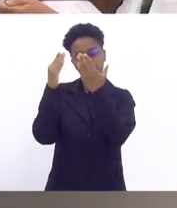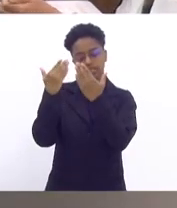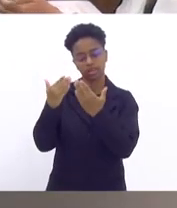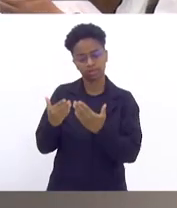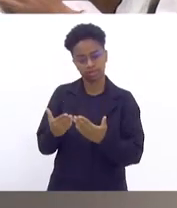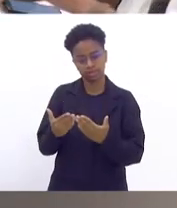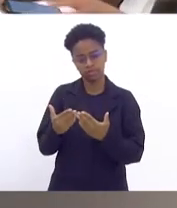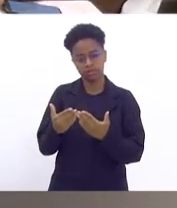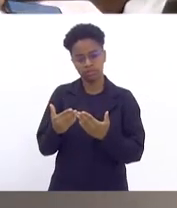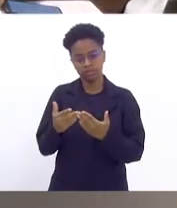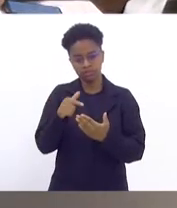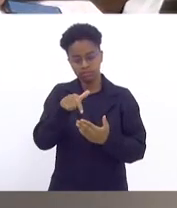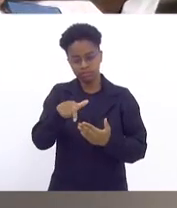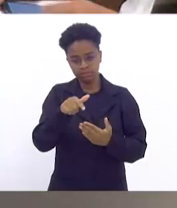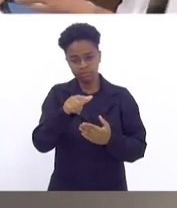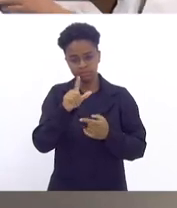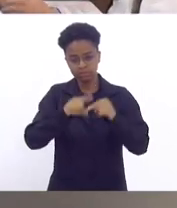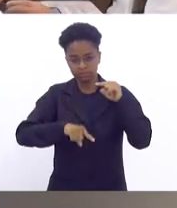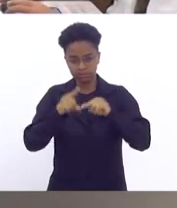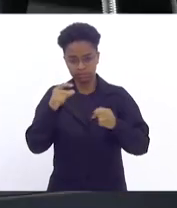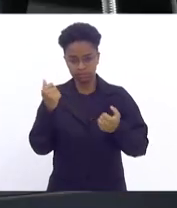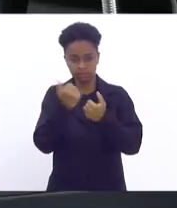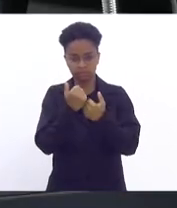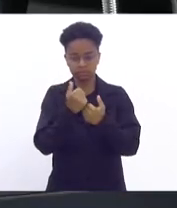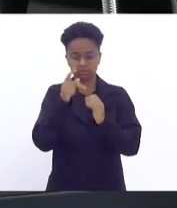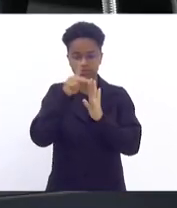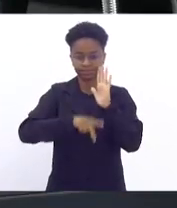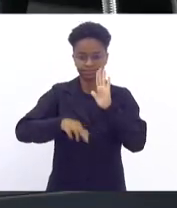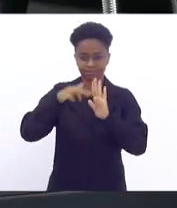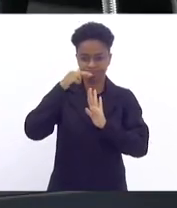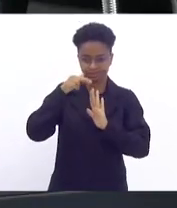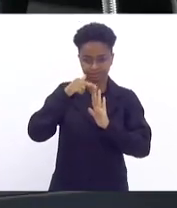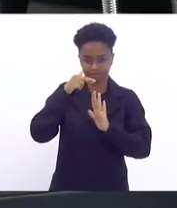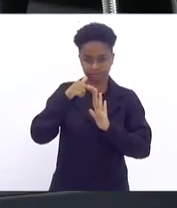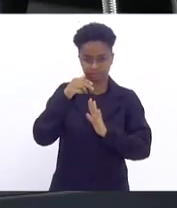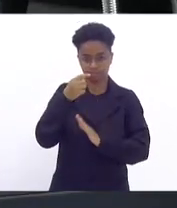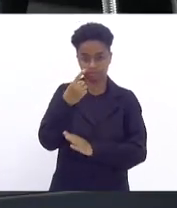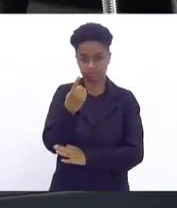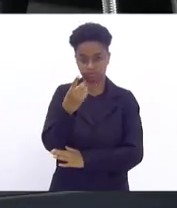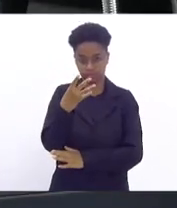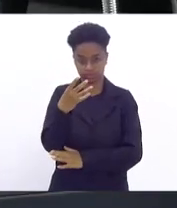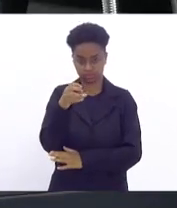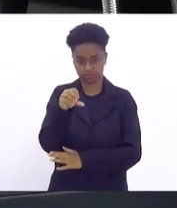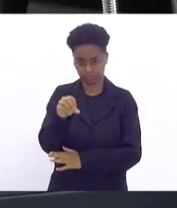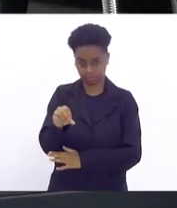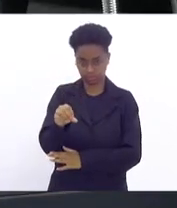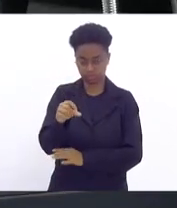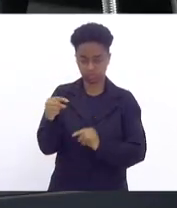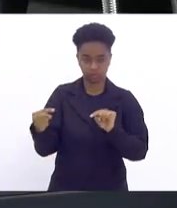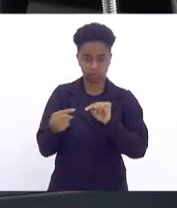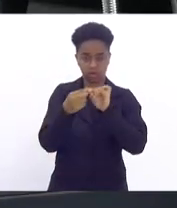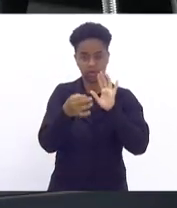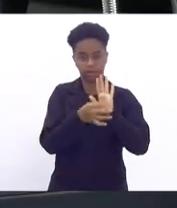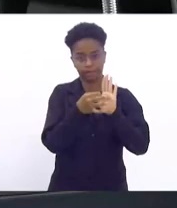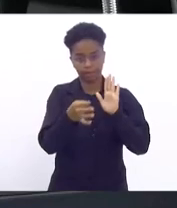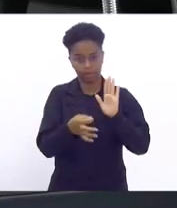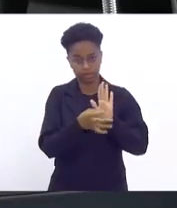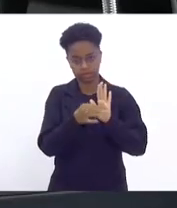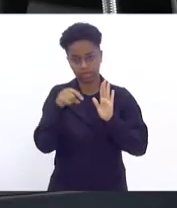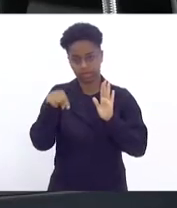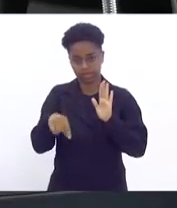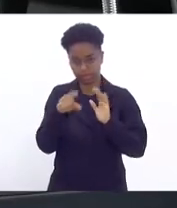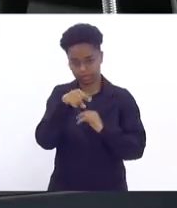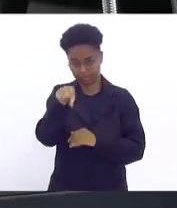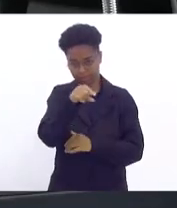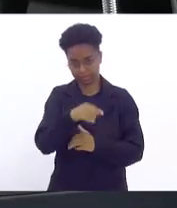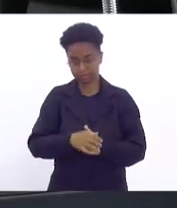o substitutivo ao projeto de resolução 149 que é fruto do parecer aqui da vossa